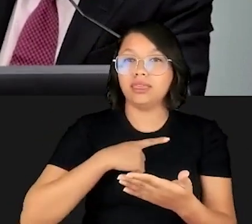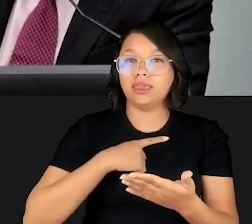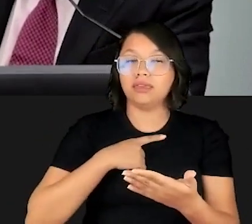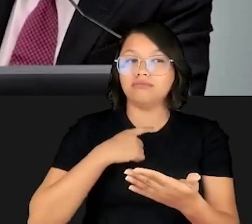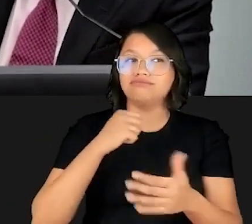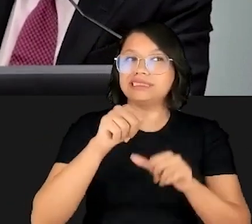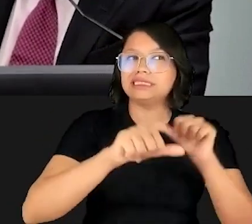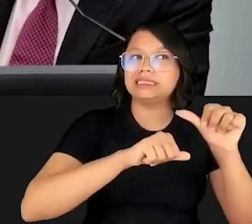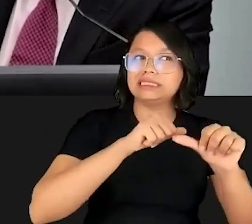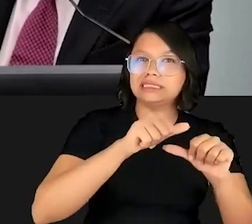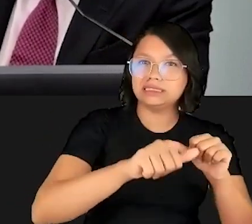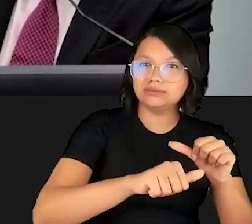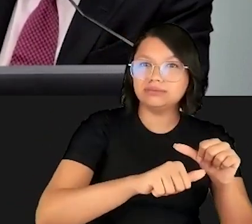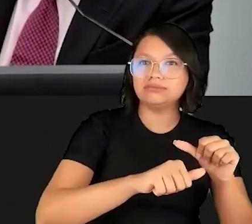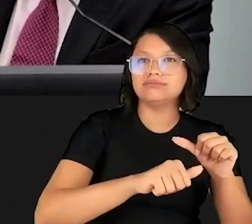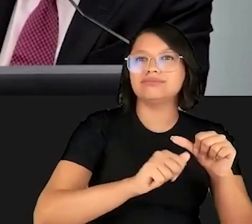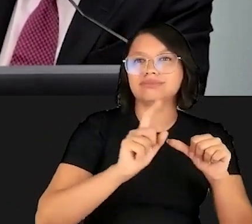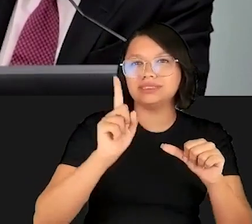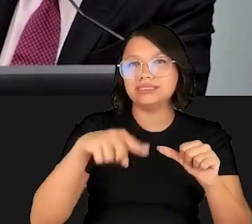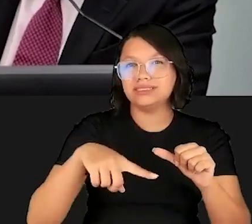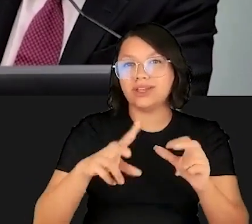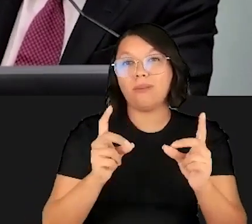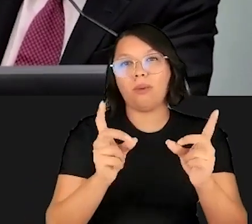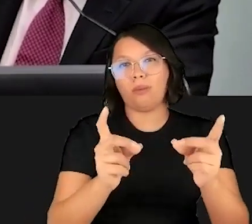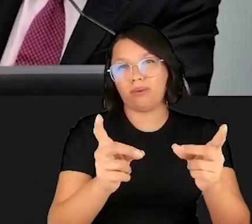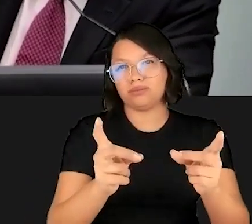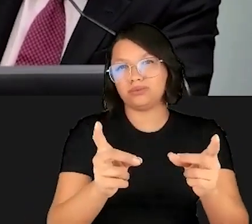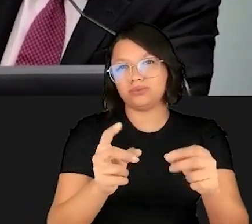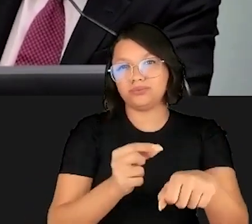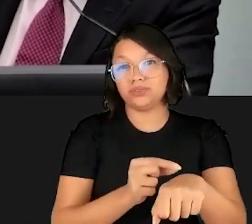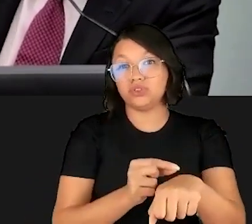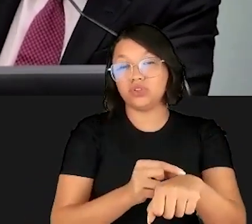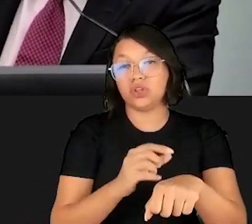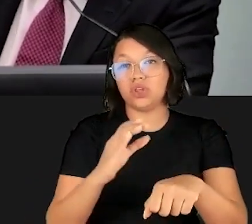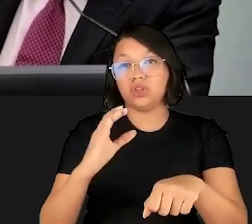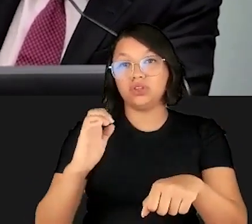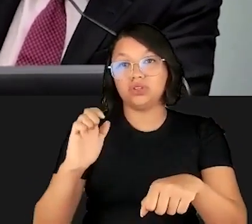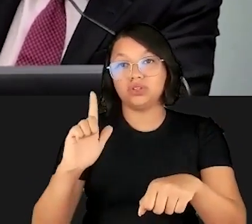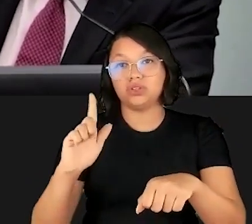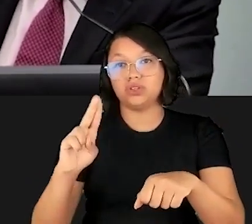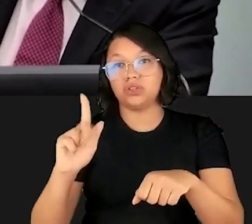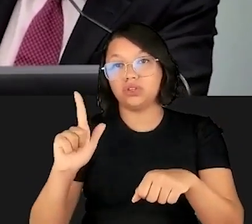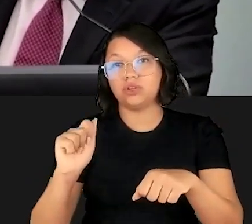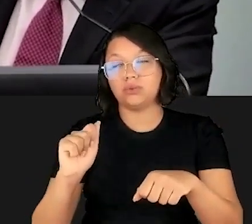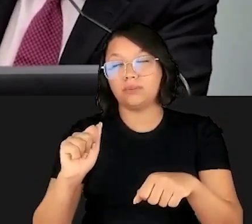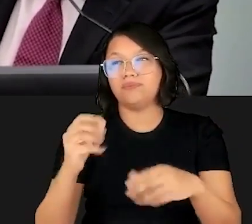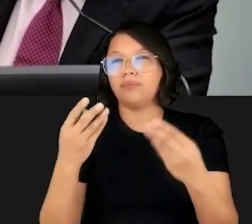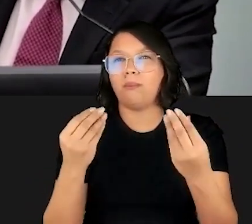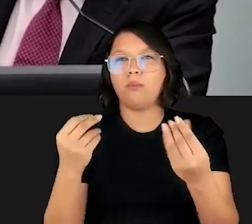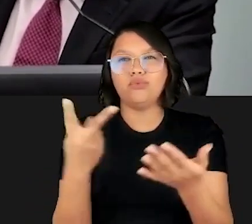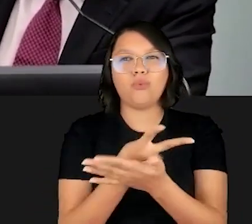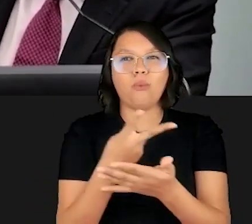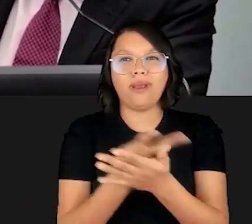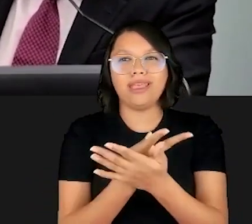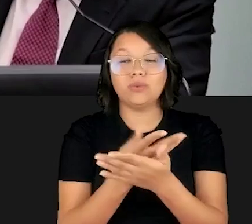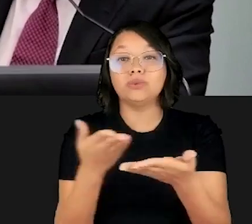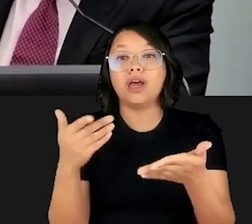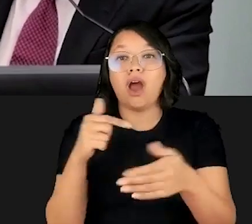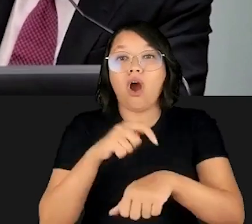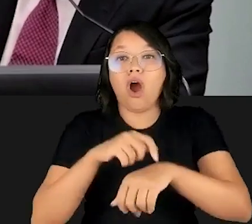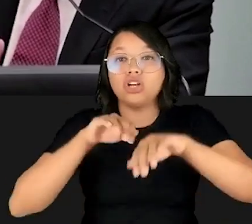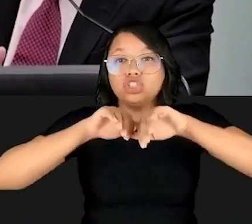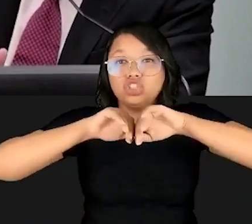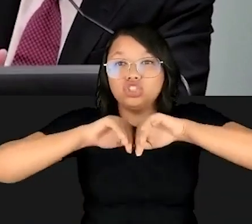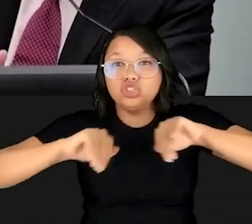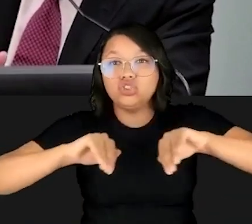variante que seja oncológica. Normalmente, você precisa ter vários destes erros acumulados na divisão celular para